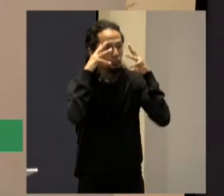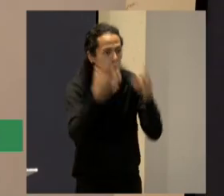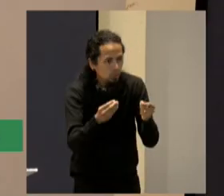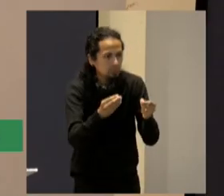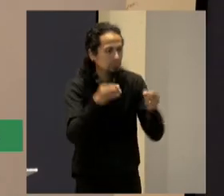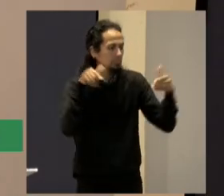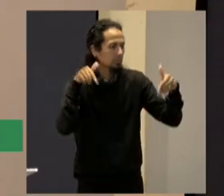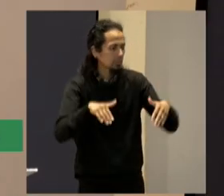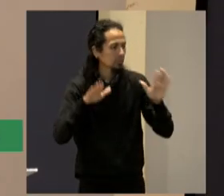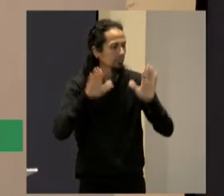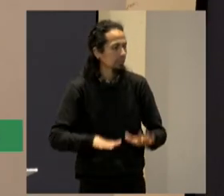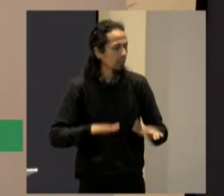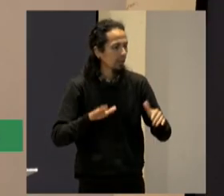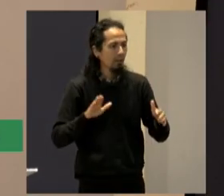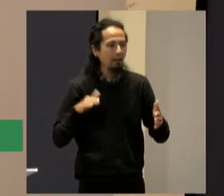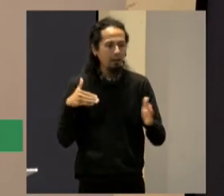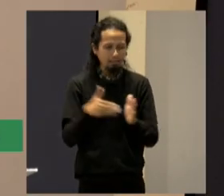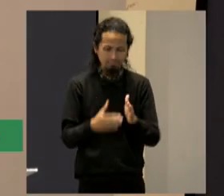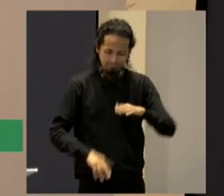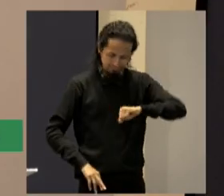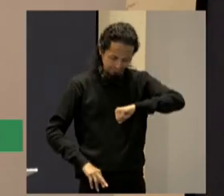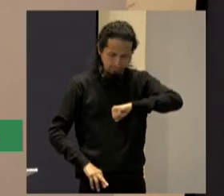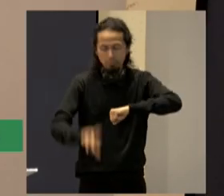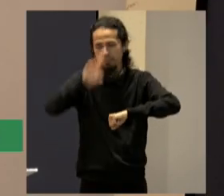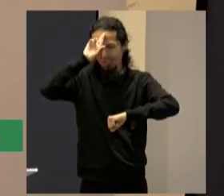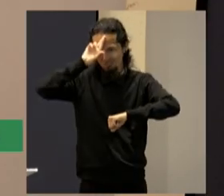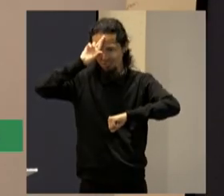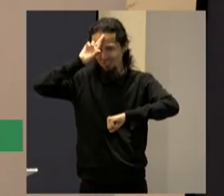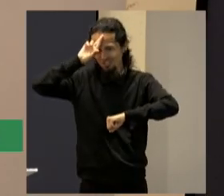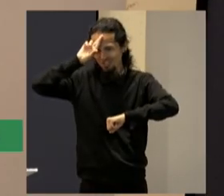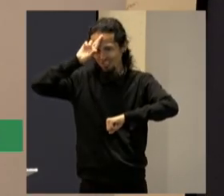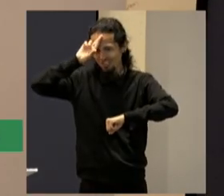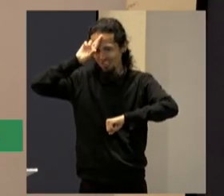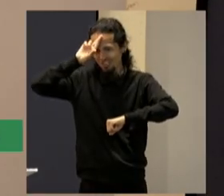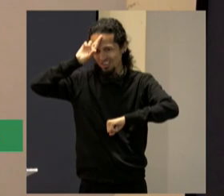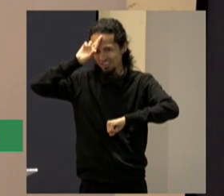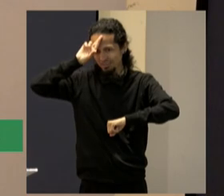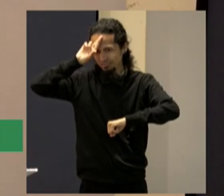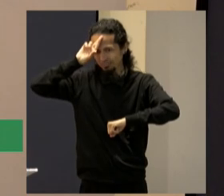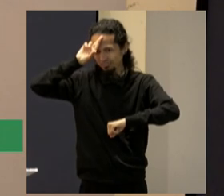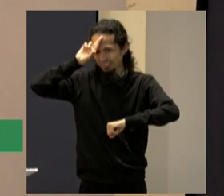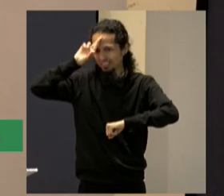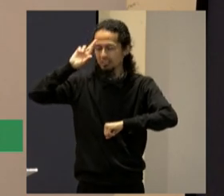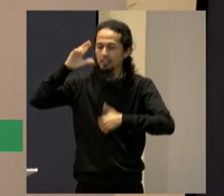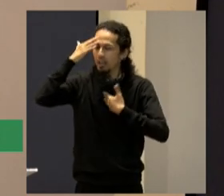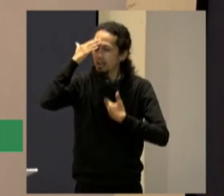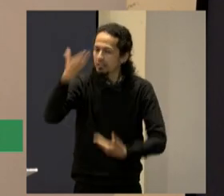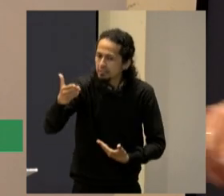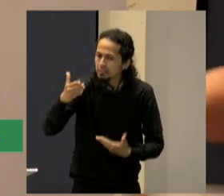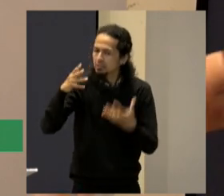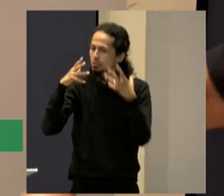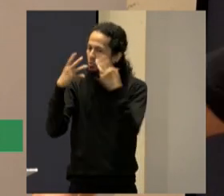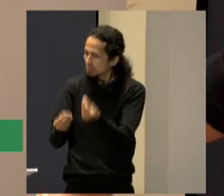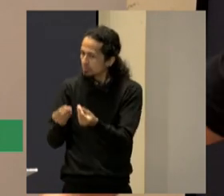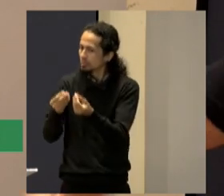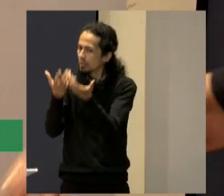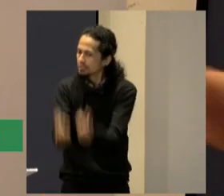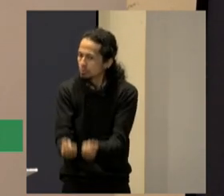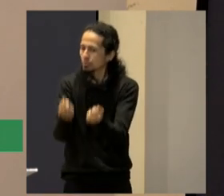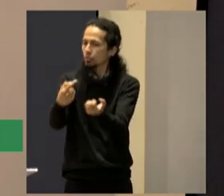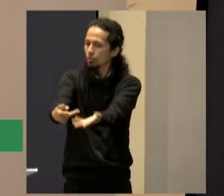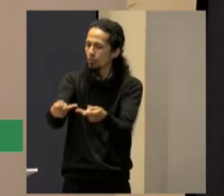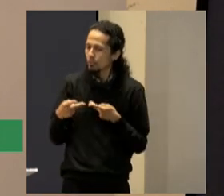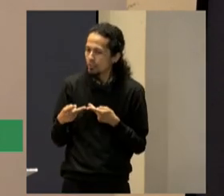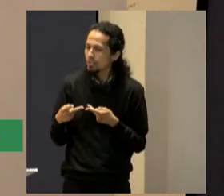até meio-dia. Né? Agradecer imensamente o aceite do convite e a